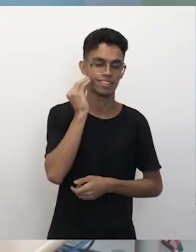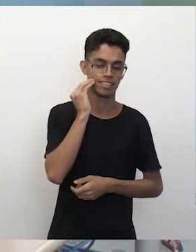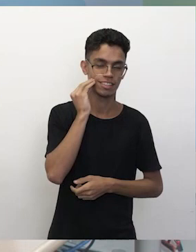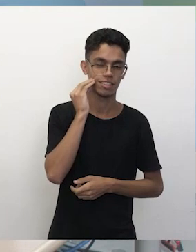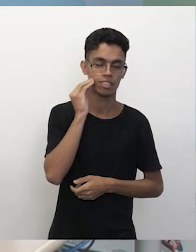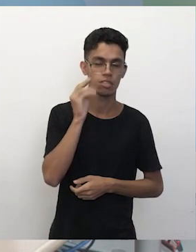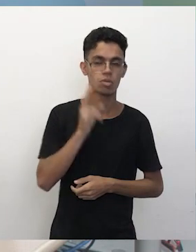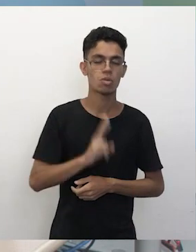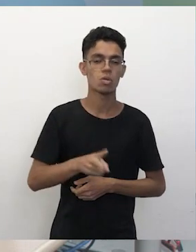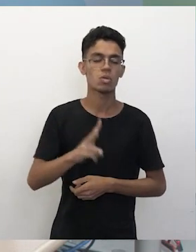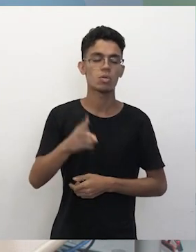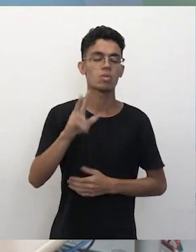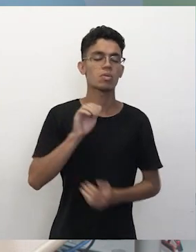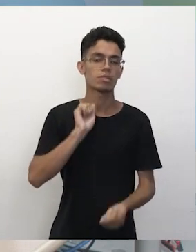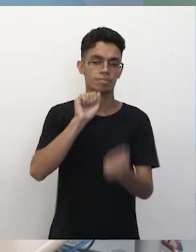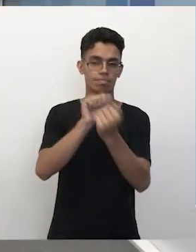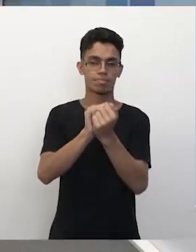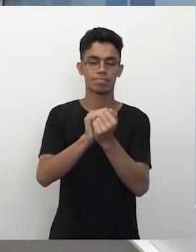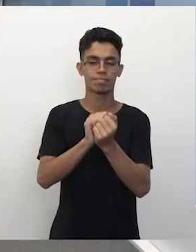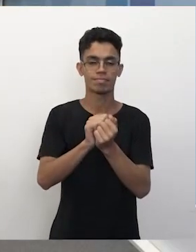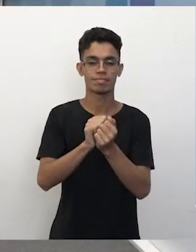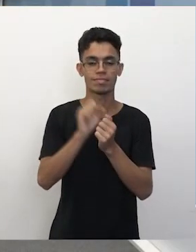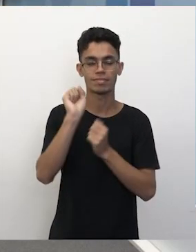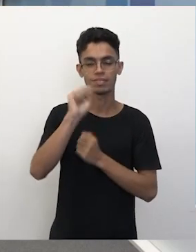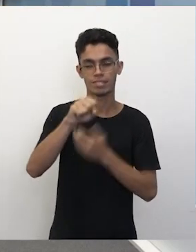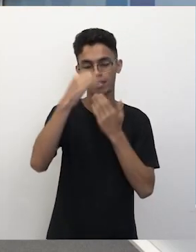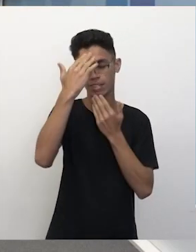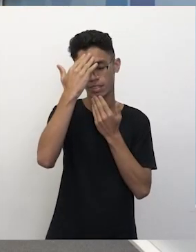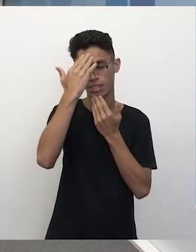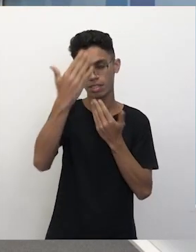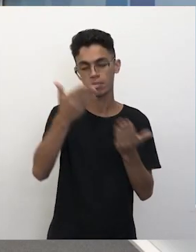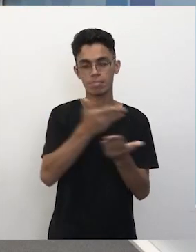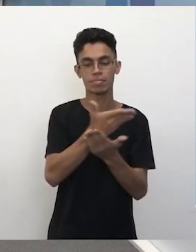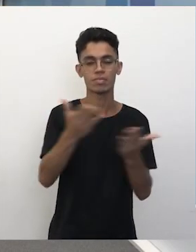próxima e continue nos acompanhando aí. É isso aí. Obrigado a